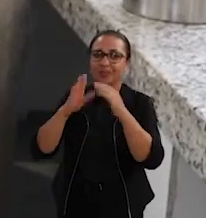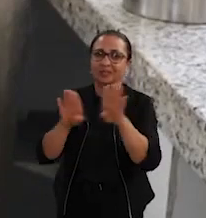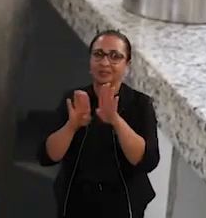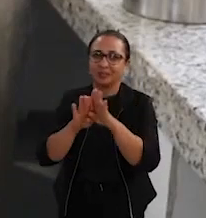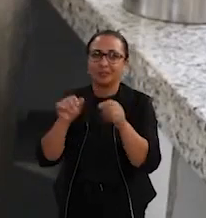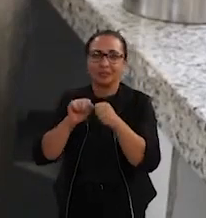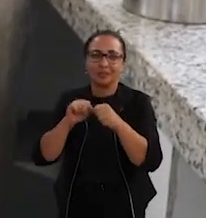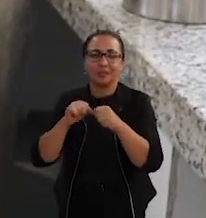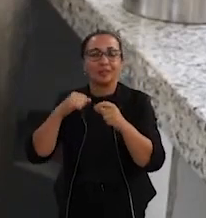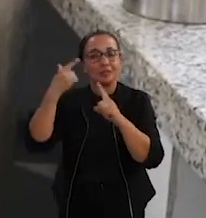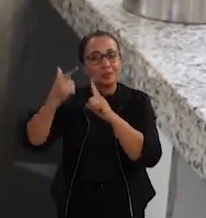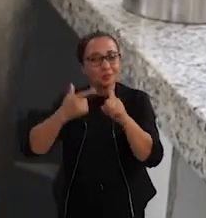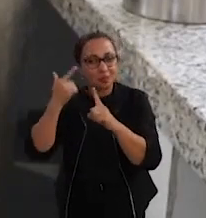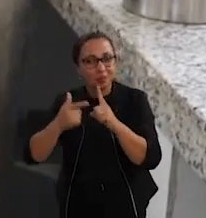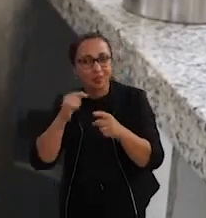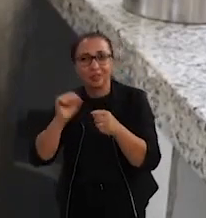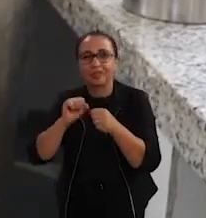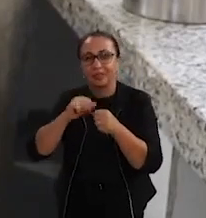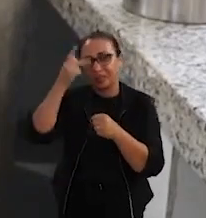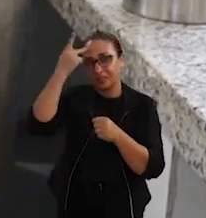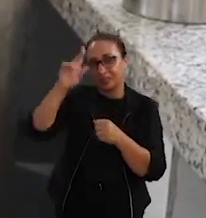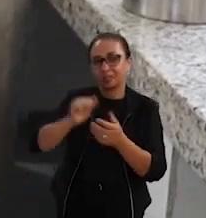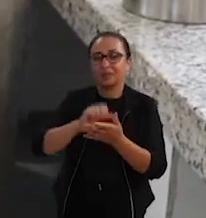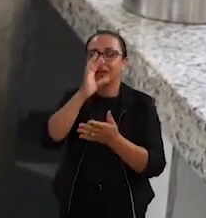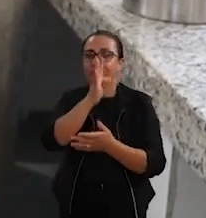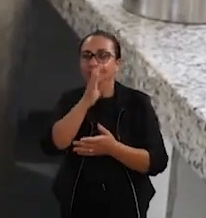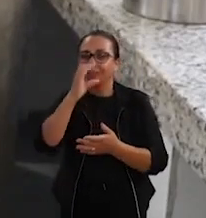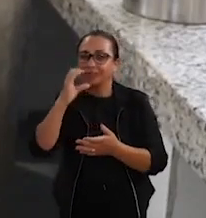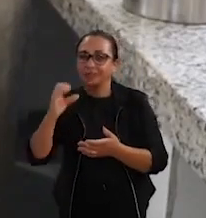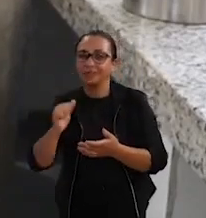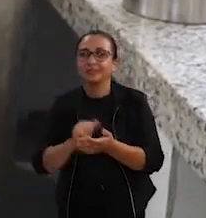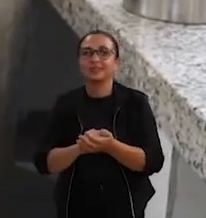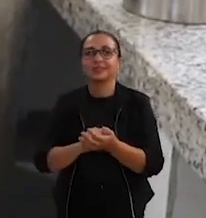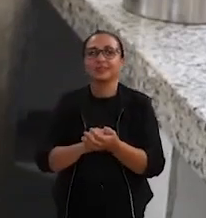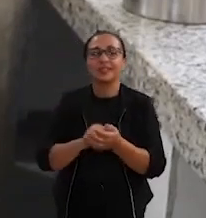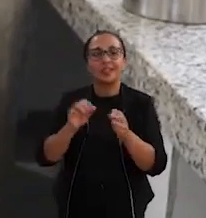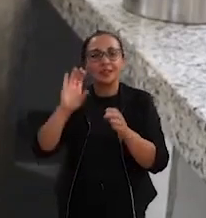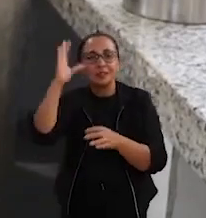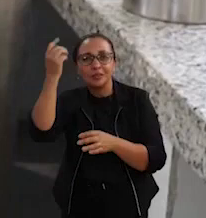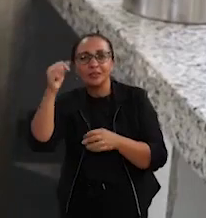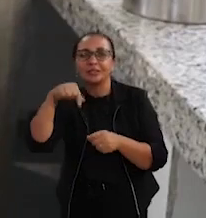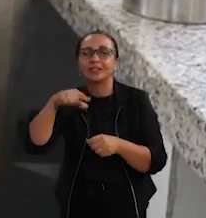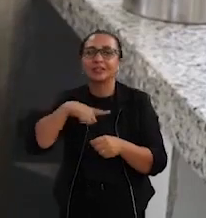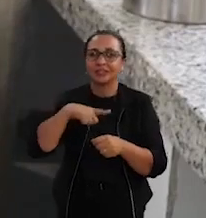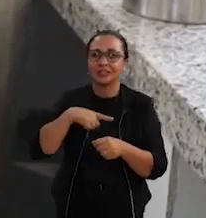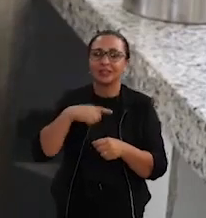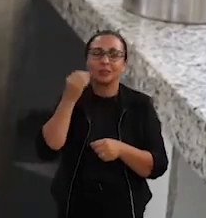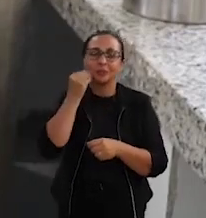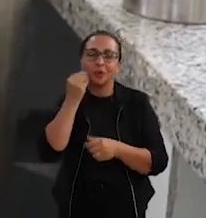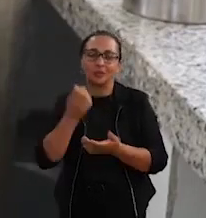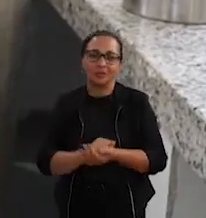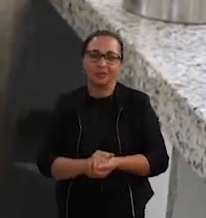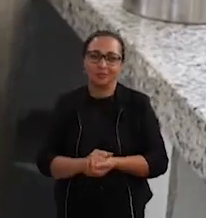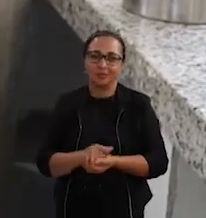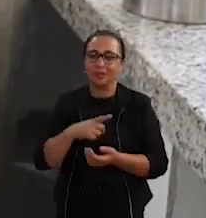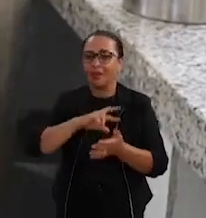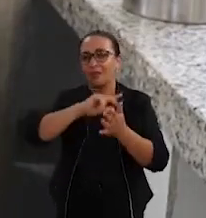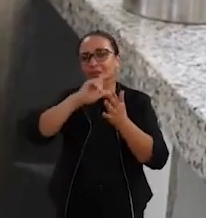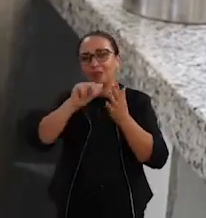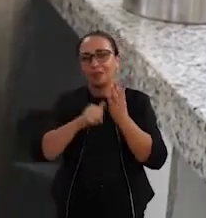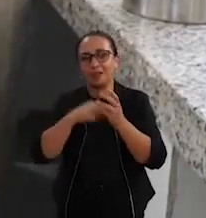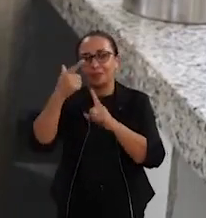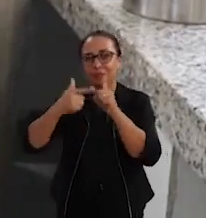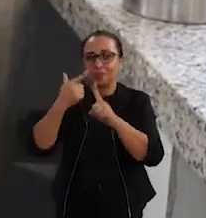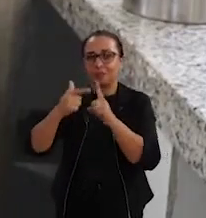também onde são elaborados os produtos que são feitos para os TCCs e os eventos que ocorrem aqui com uma amostra, por exemplo.